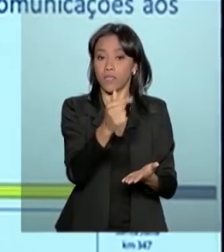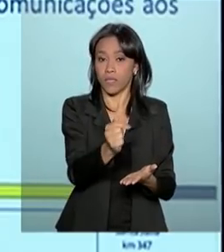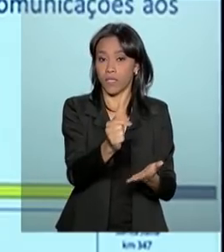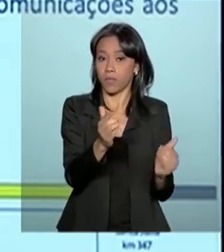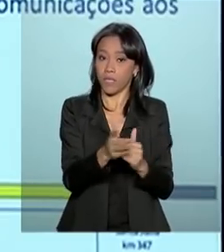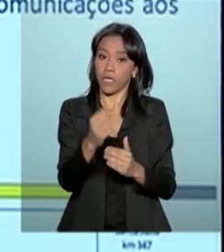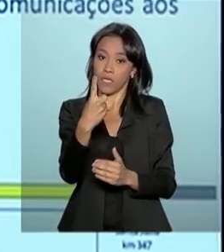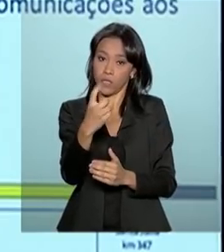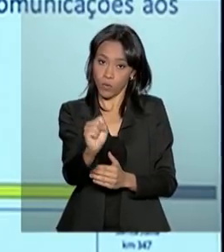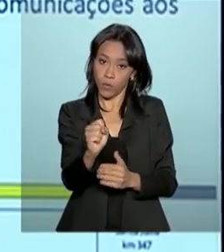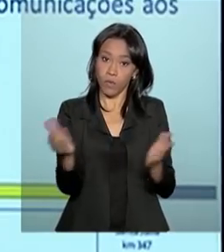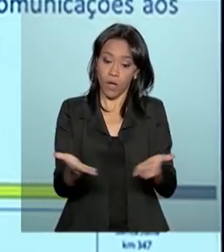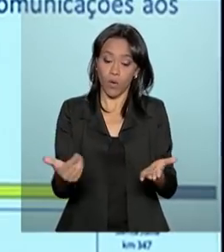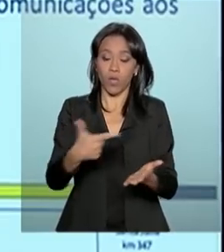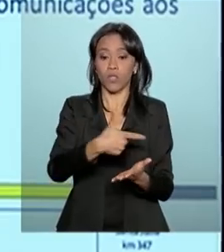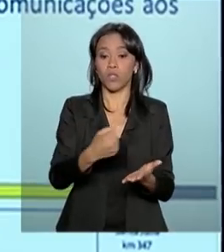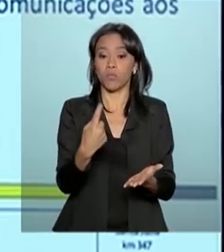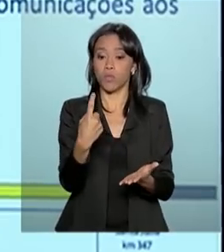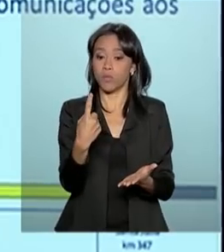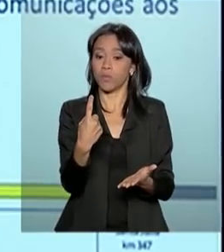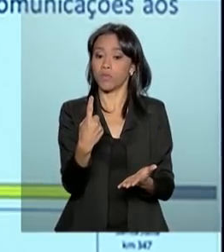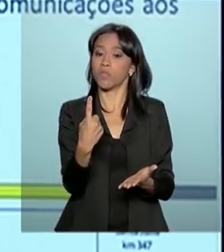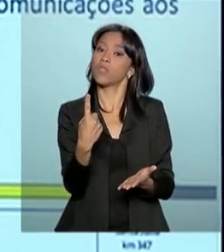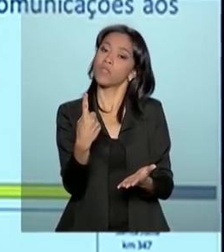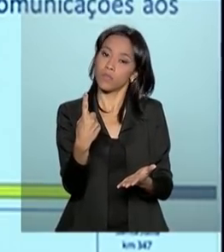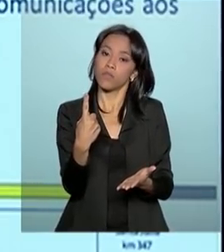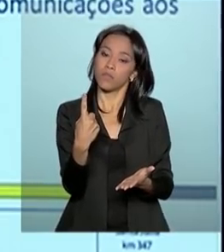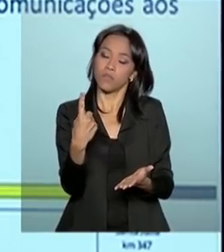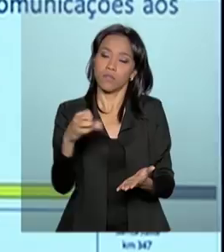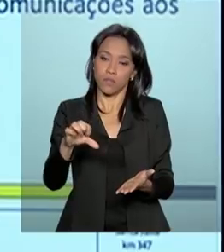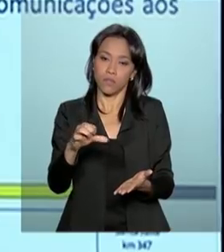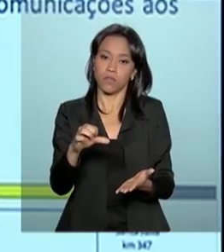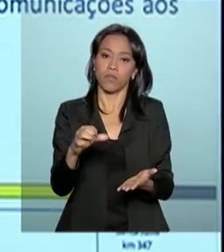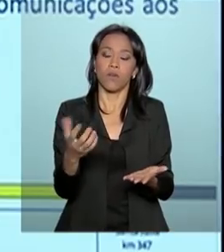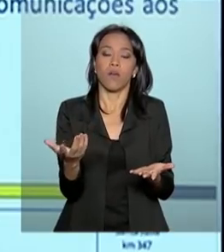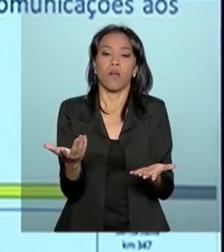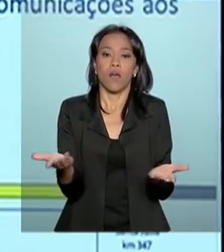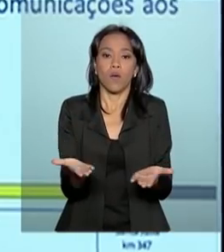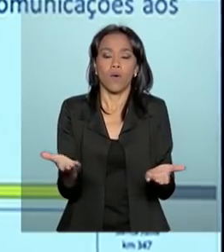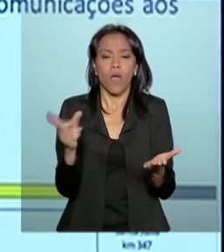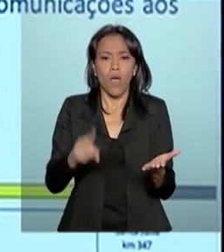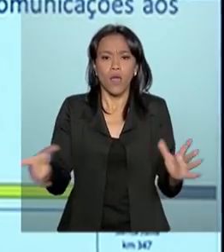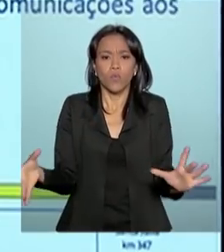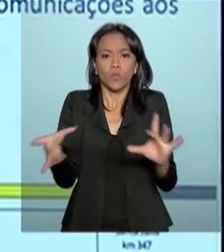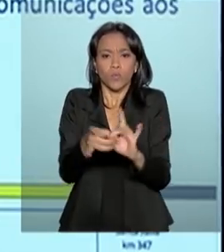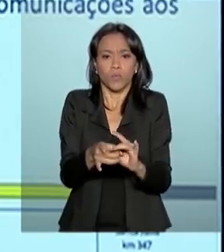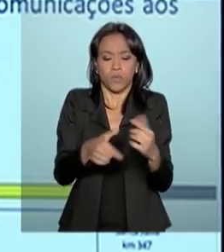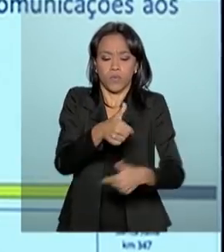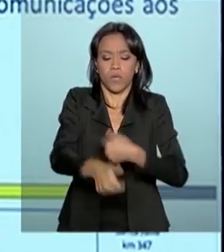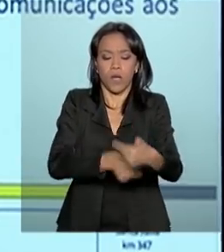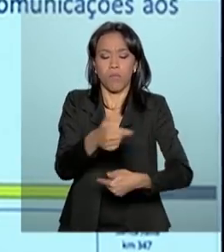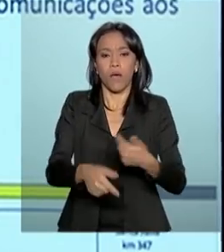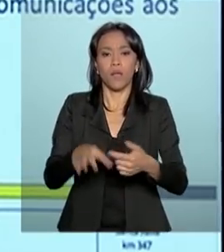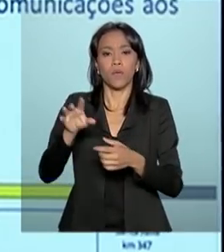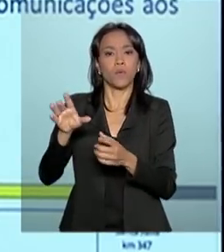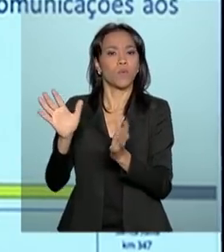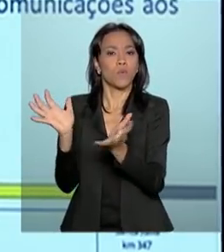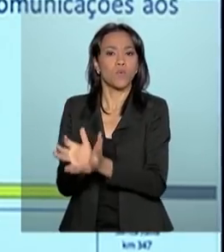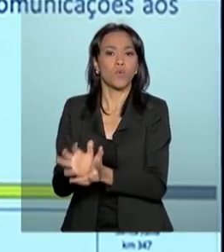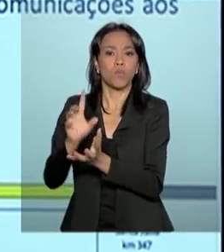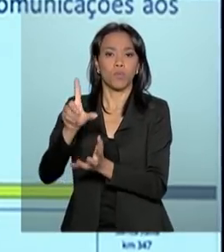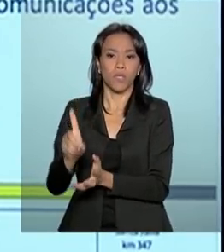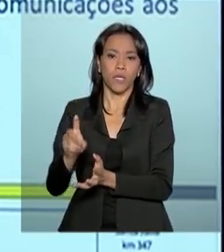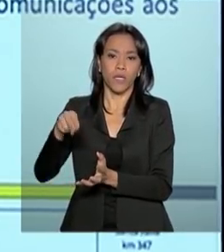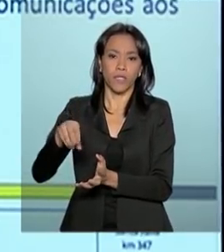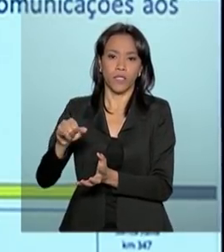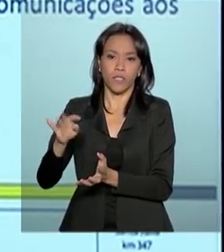de 2018-19. Então, é uma operação conjunta, interagência, como falei, envolvendo aí o DENIT, o Exército